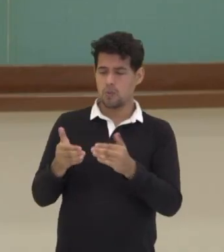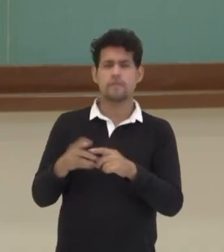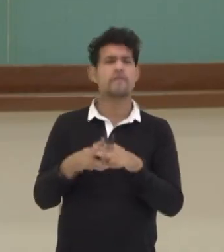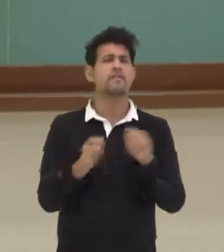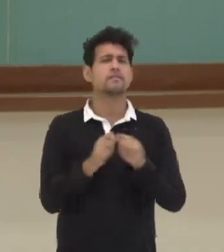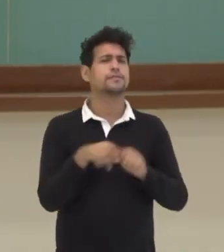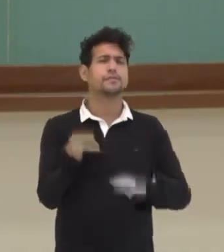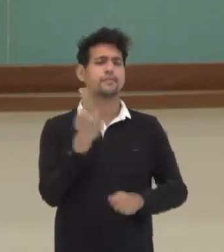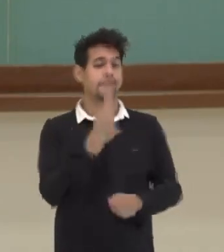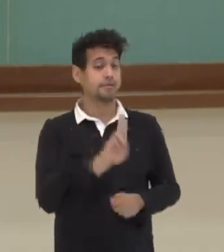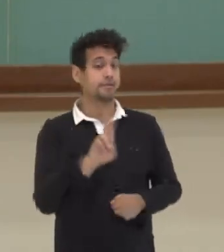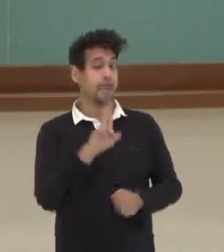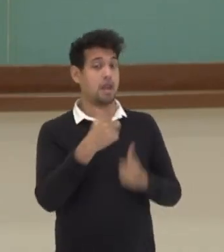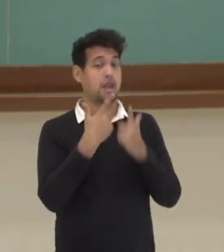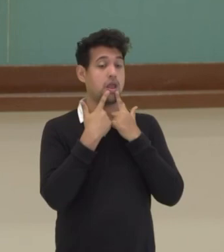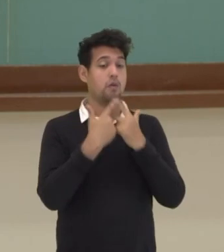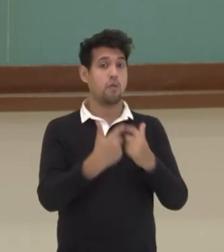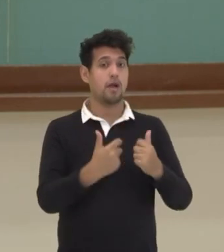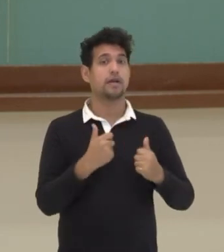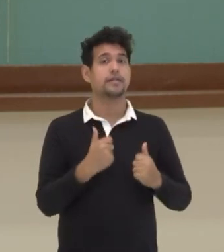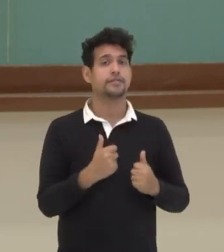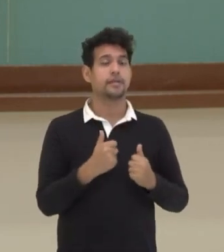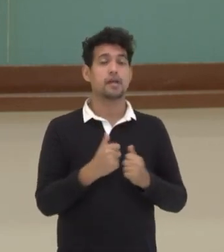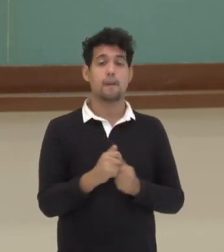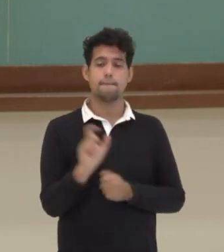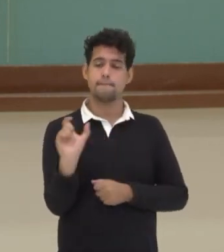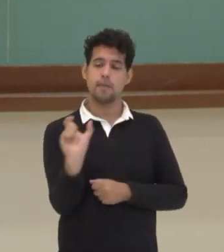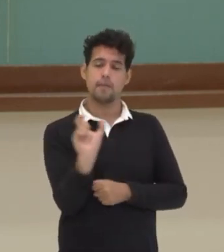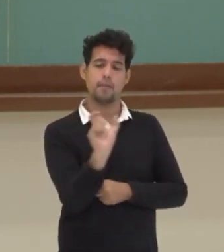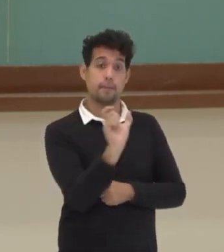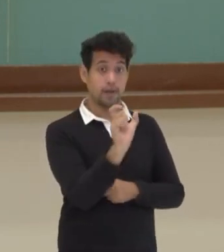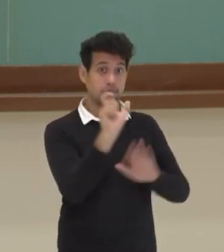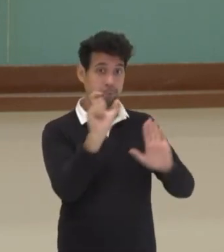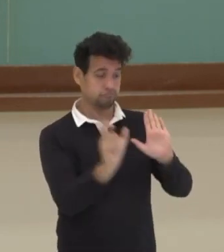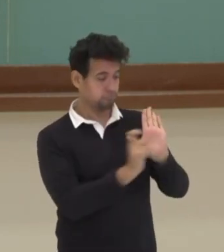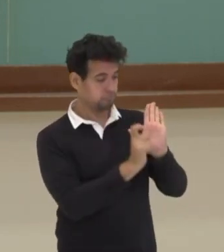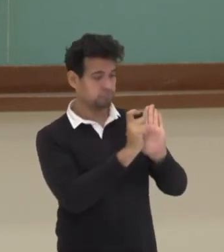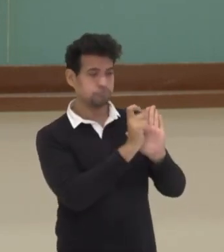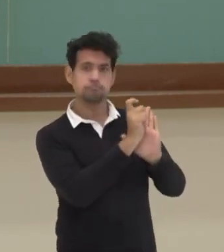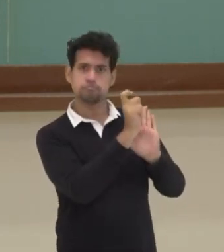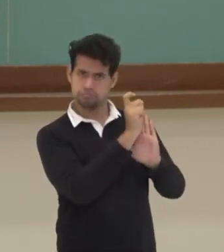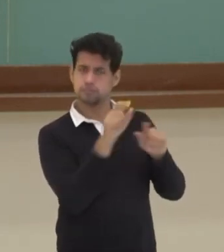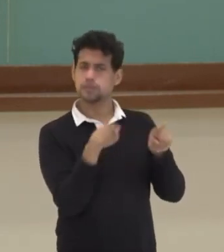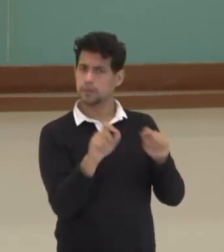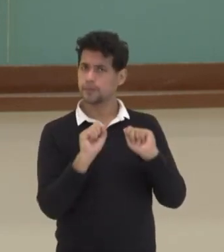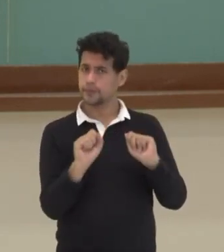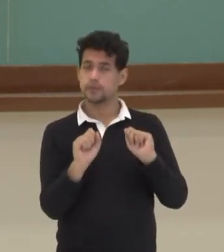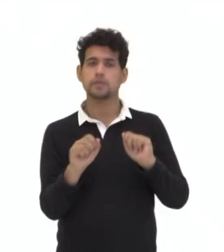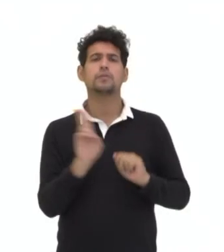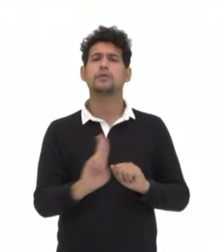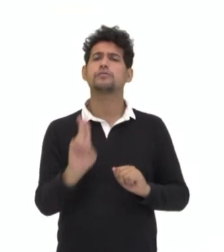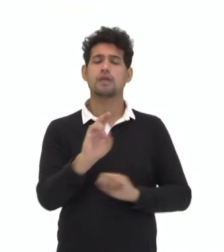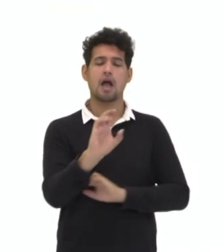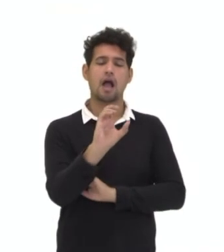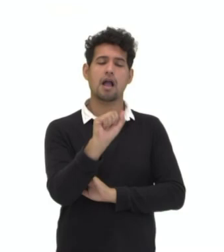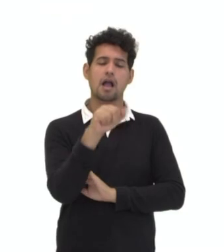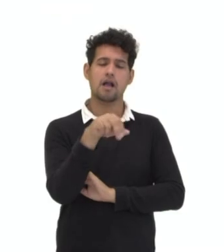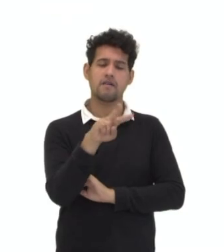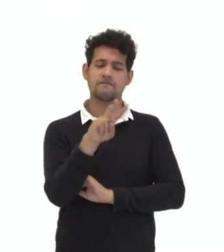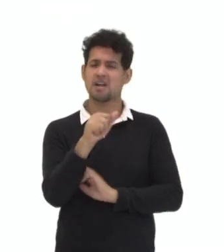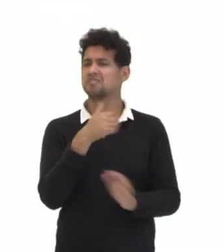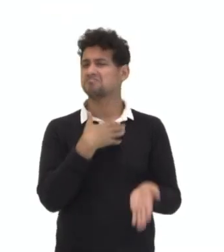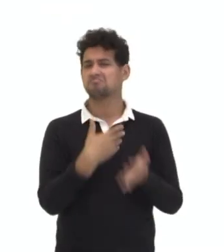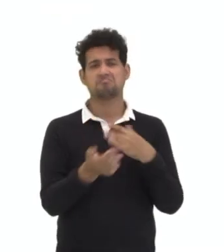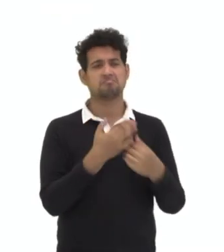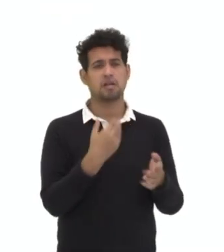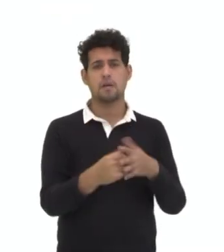vai usar a linguagem verbal para o panfleto. Você pode usar no Canva qualquer imagem